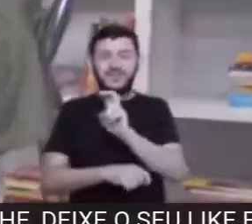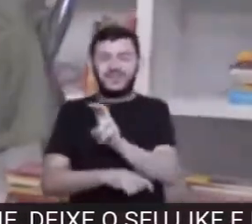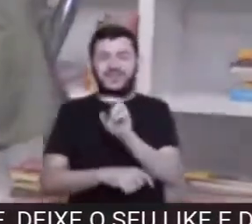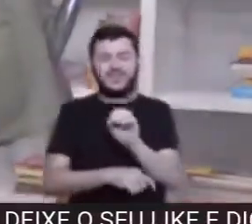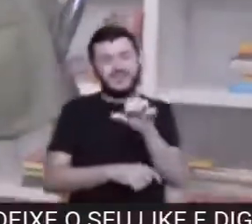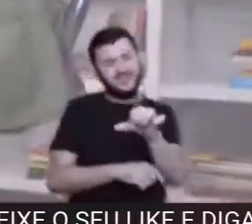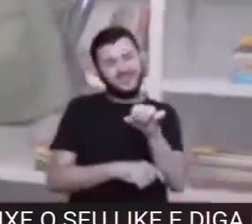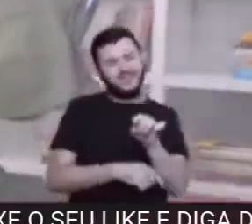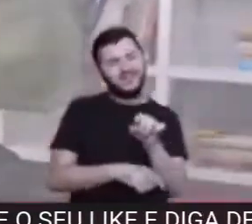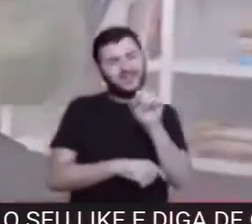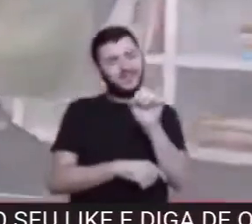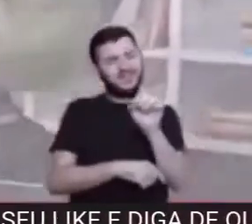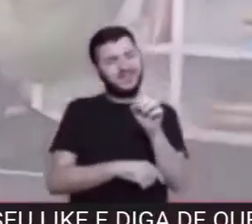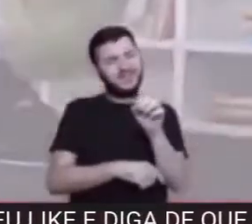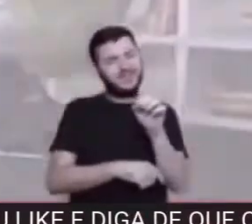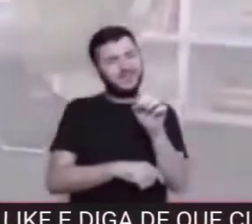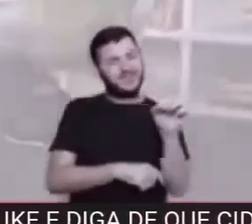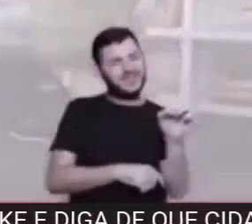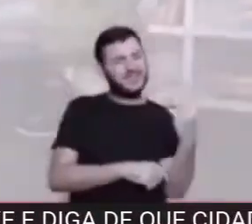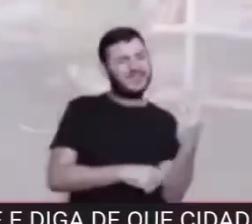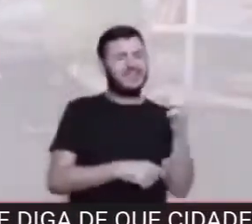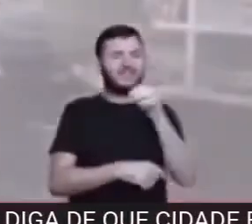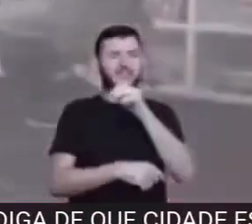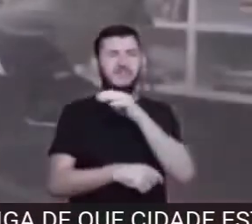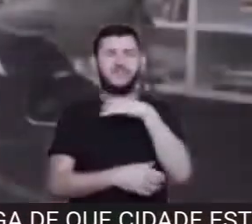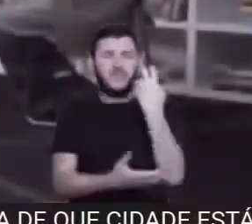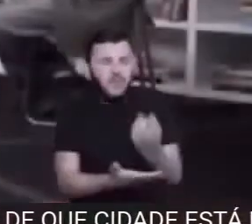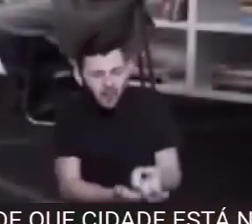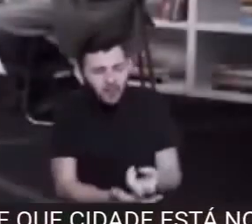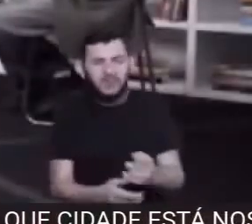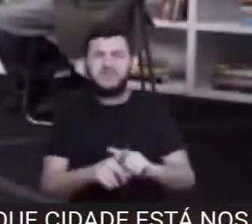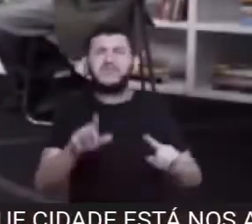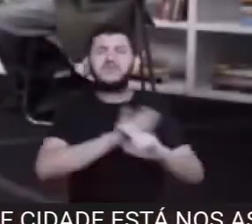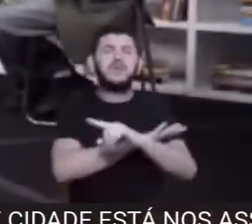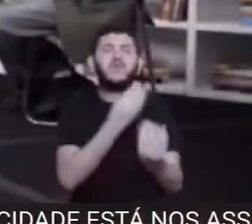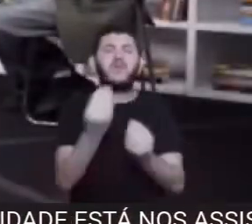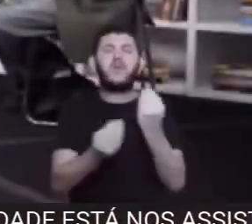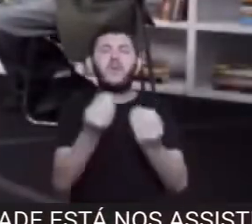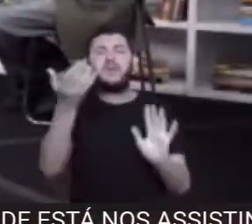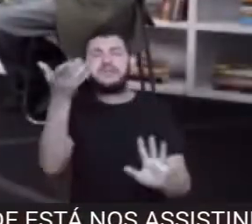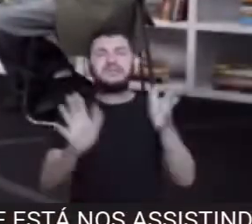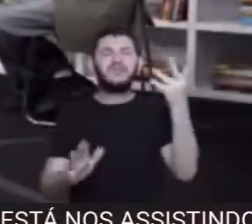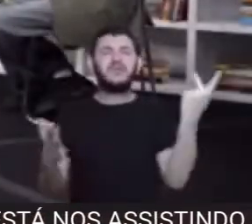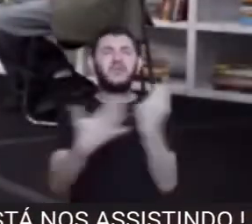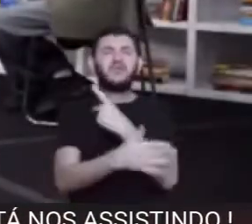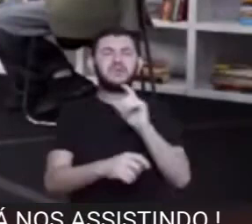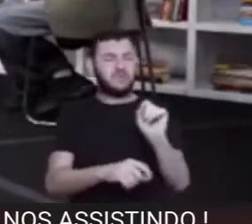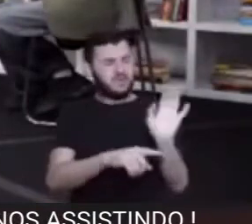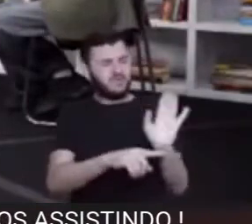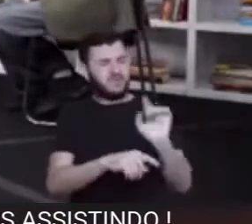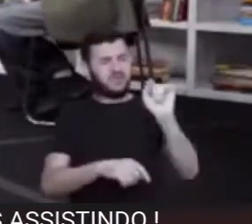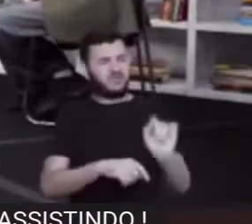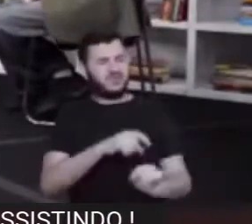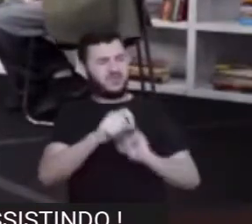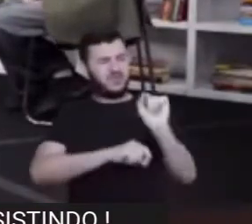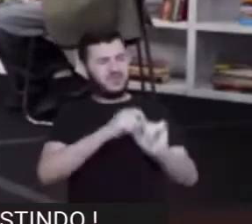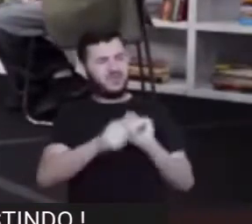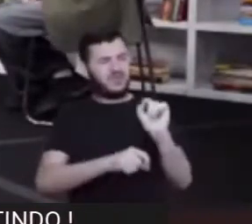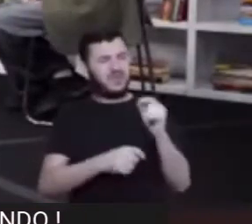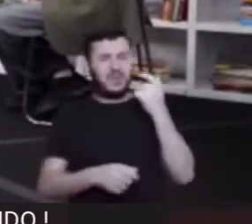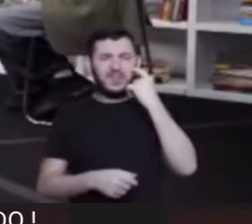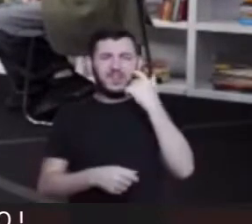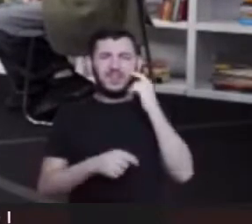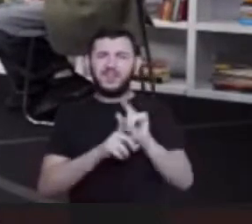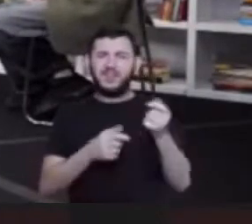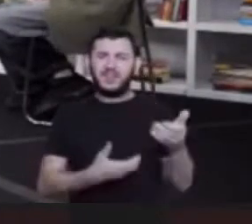509.003 mortes. Eu queria saber como é essa imagem, essa cena de tirar uma máscara, depois convencer em outro